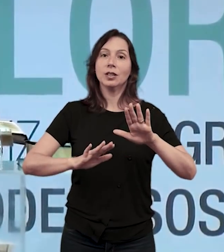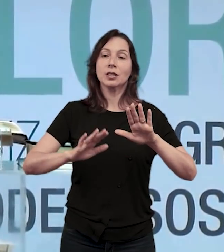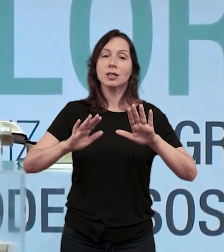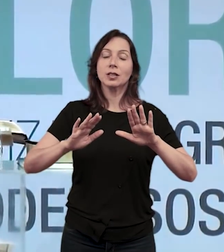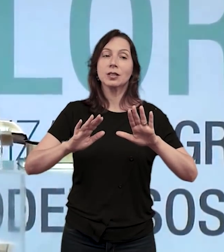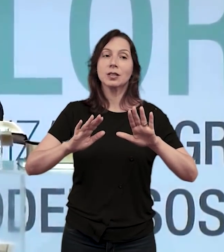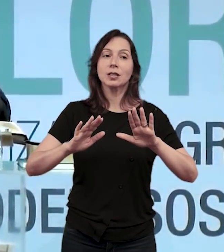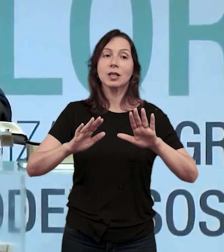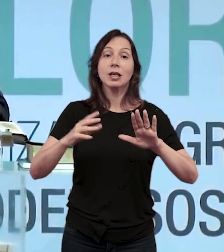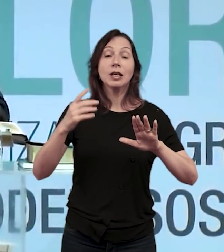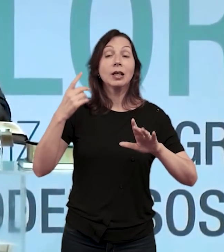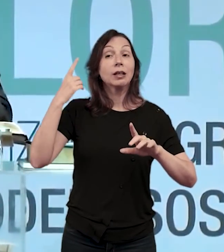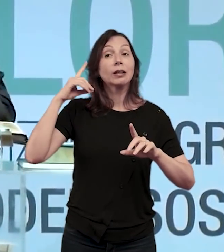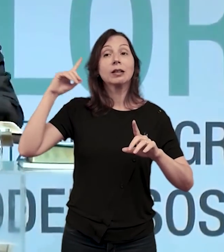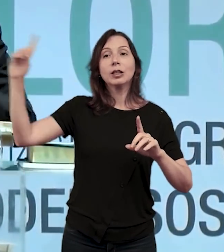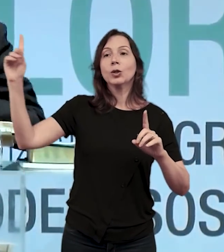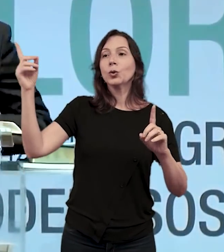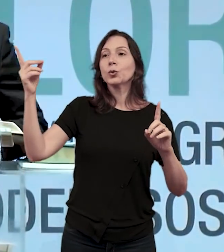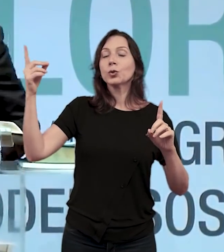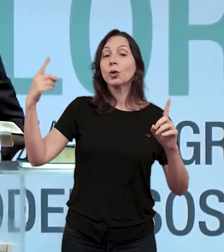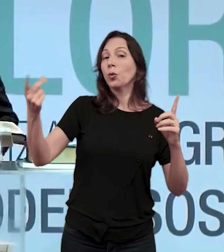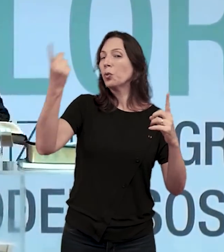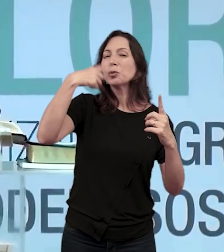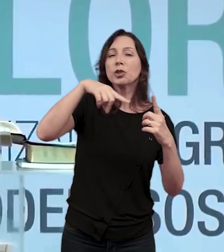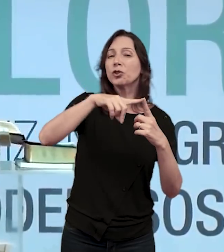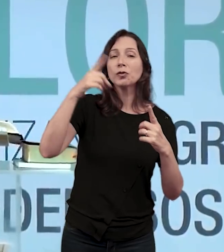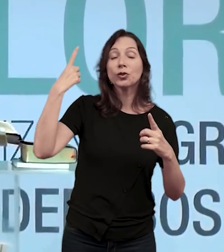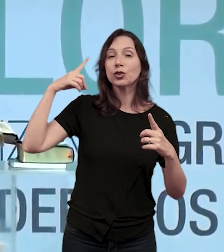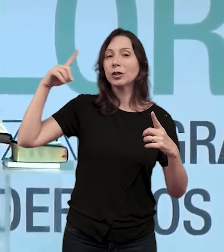aqui não é fácil nem para você nem para mim,